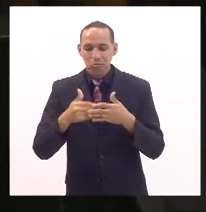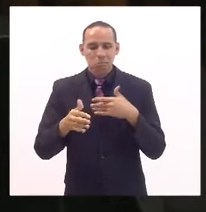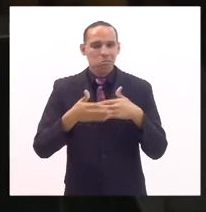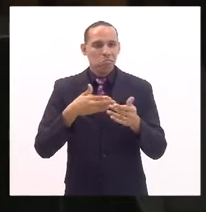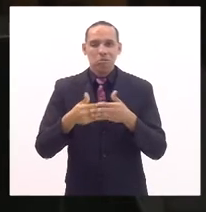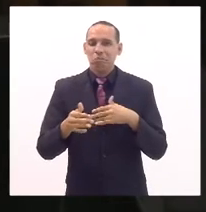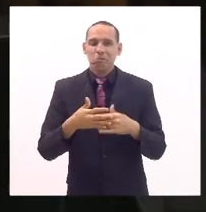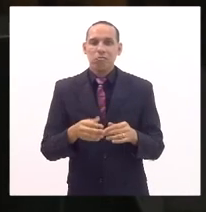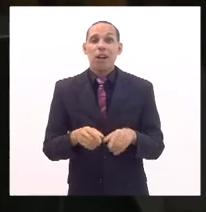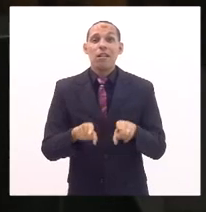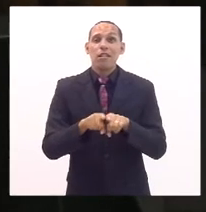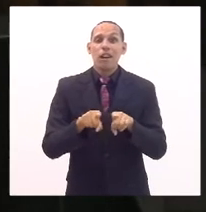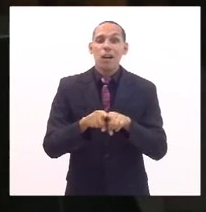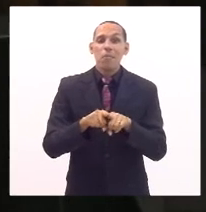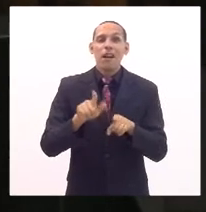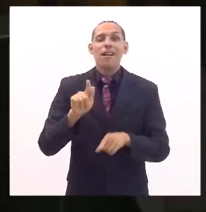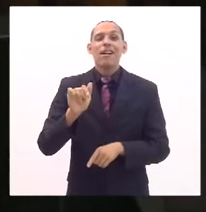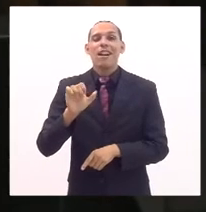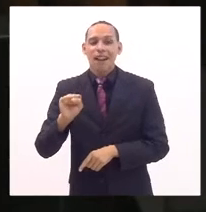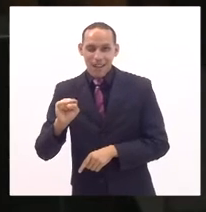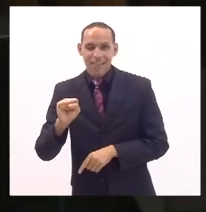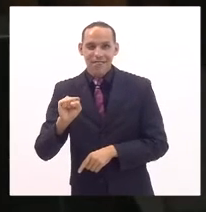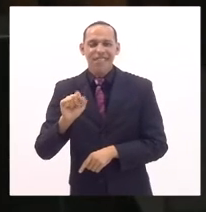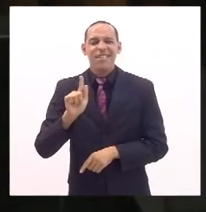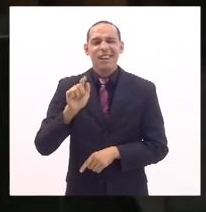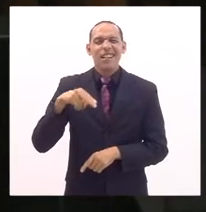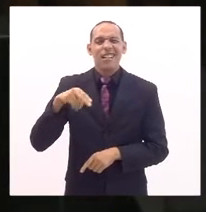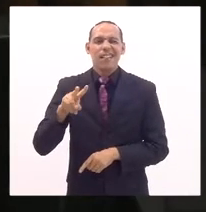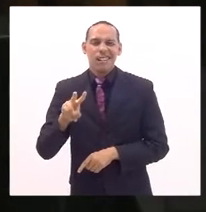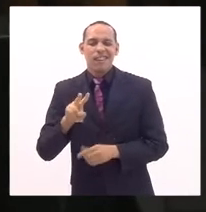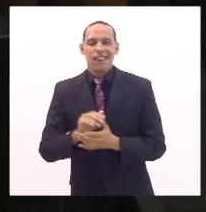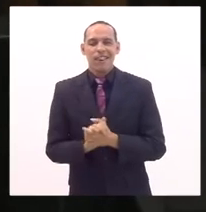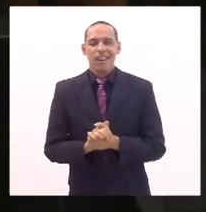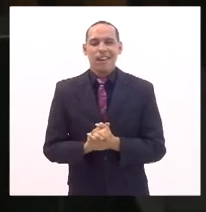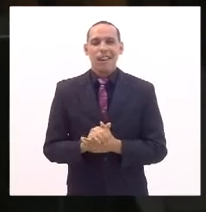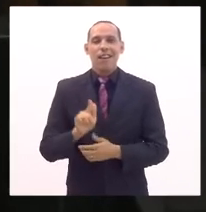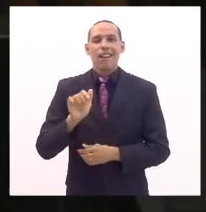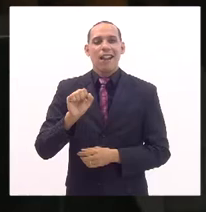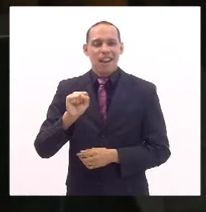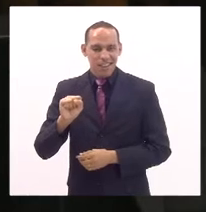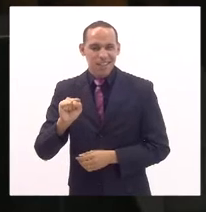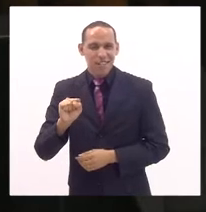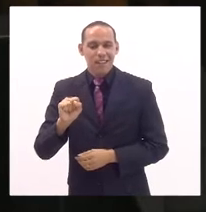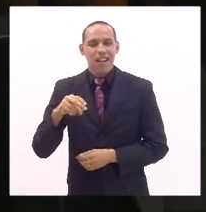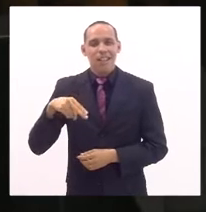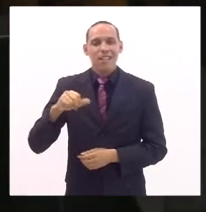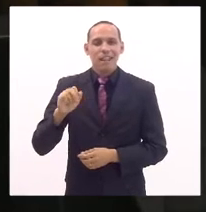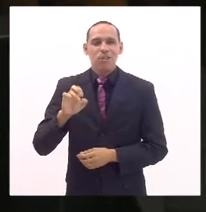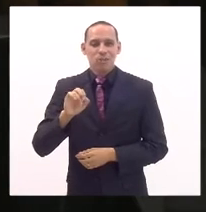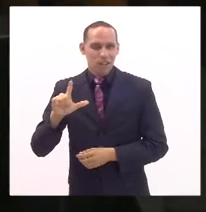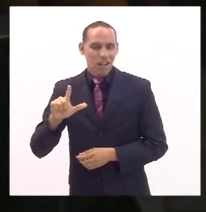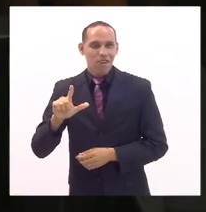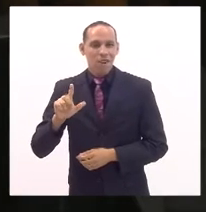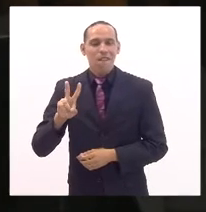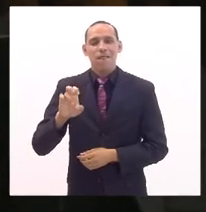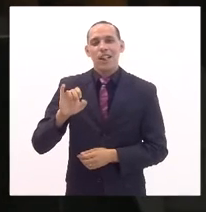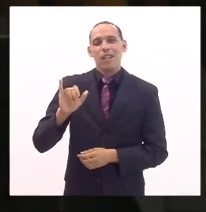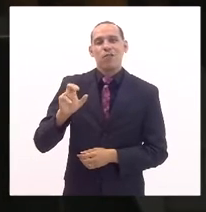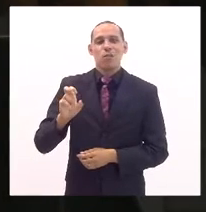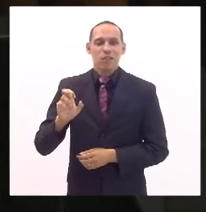o ou até mesmo o gás natural porque daí deriva o gás natural veicular